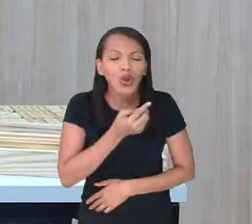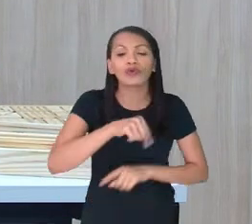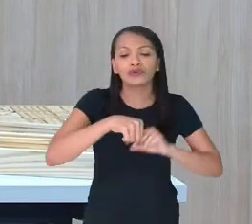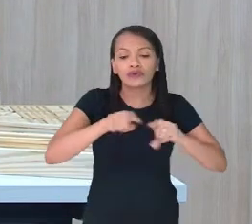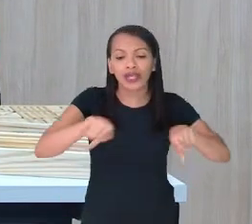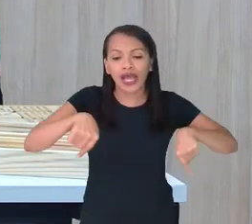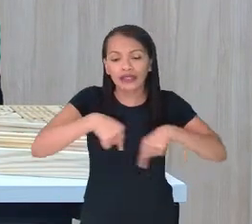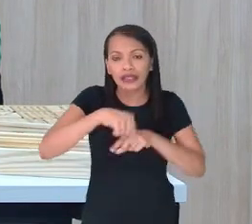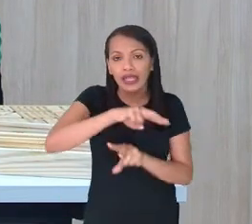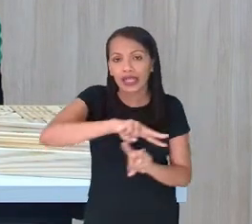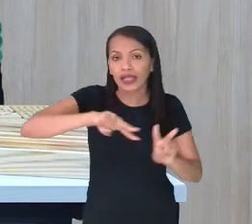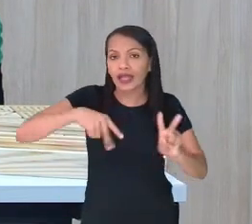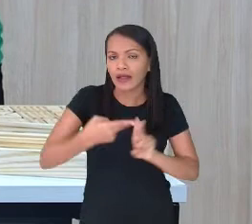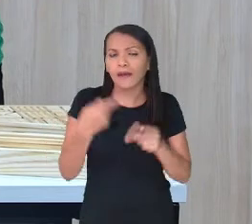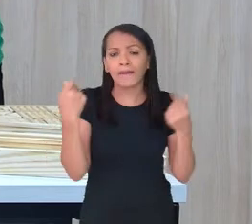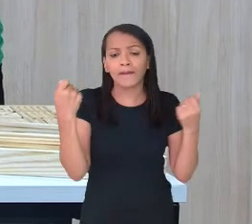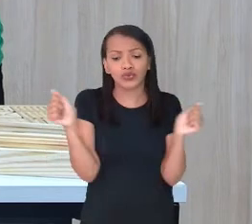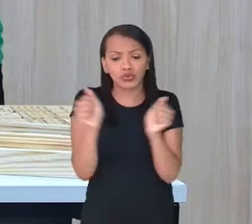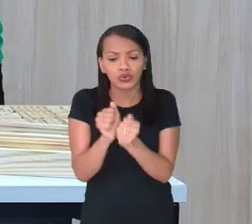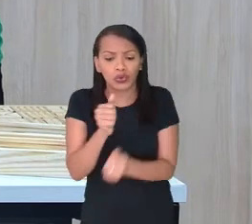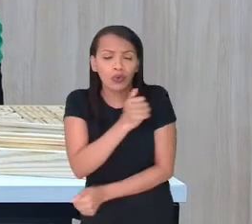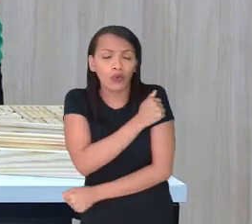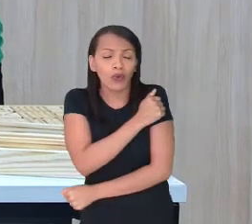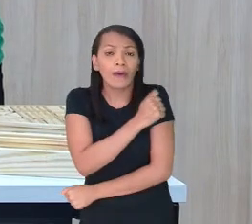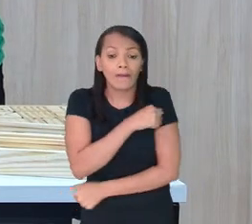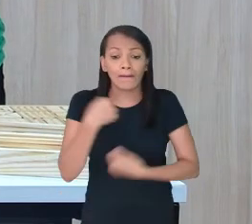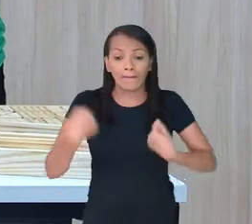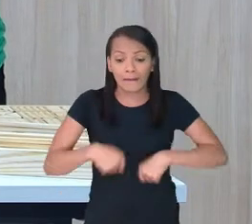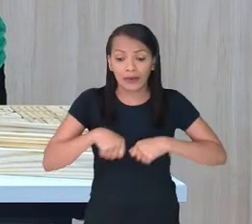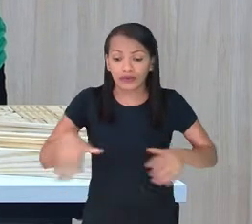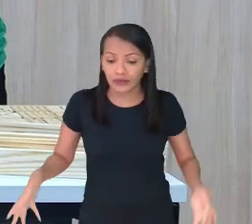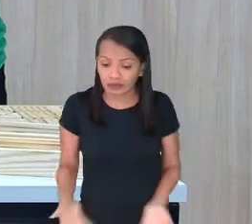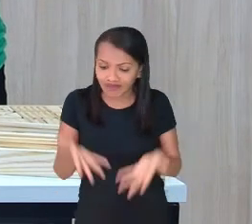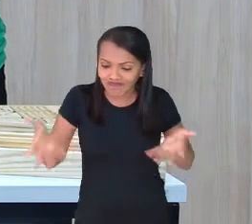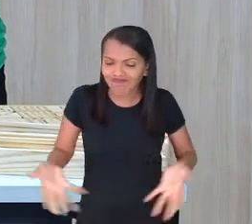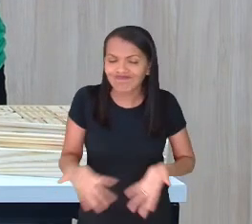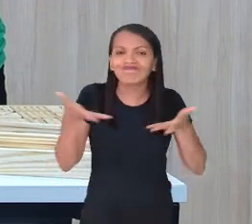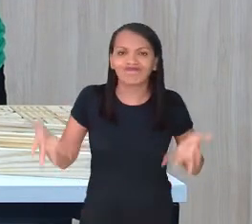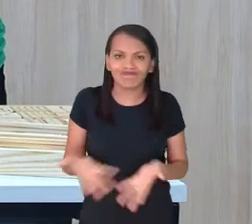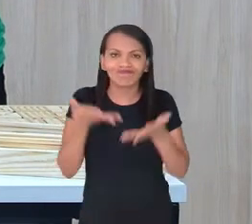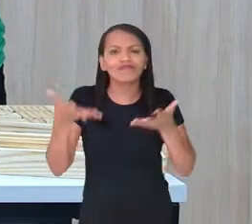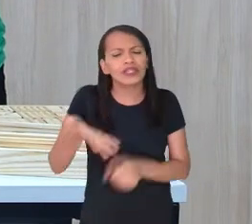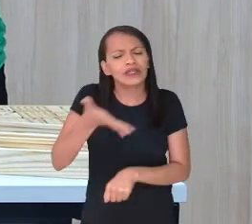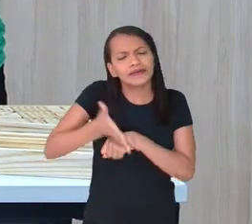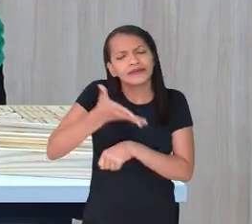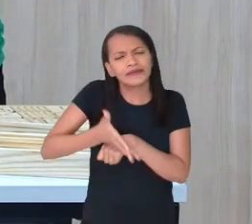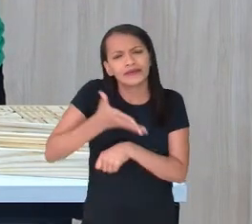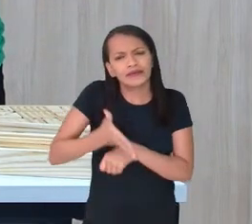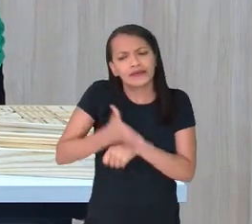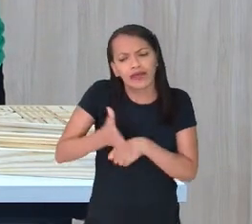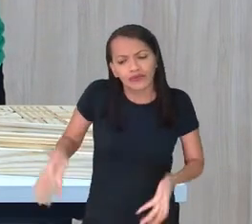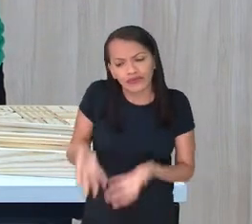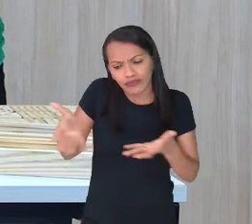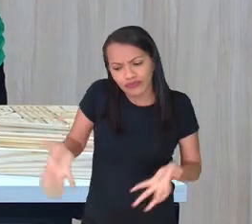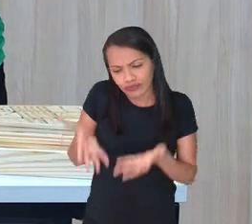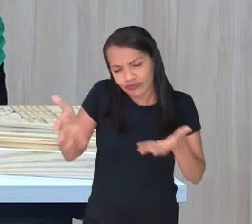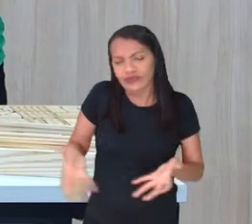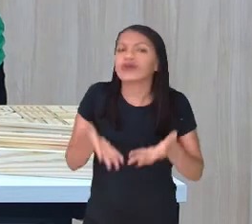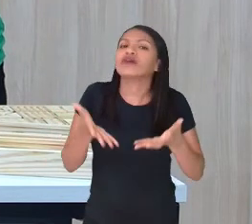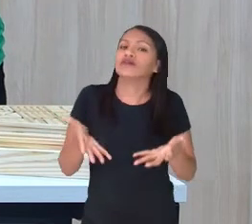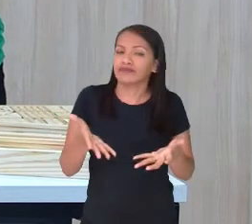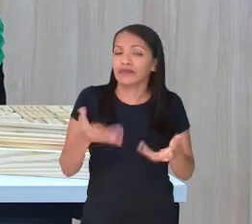nossos estudantes, devemos estimular, devemos trabalhar bastante, que ela também está ali